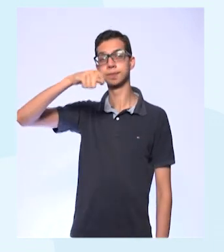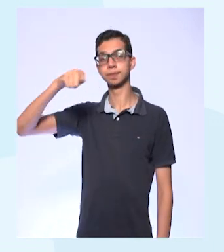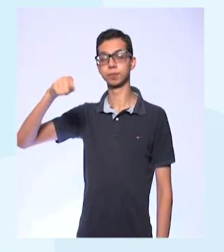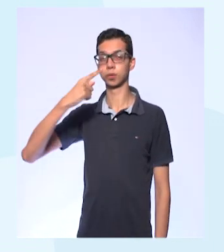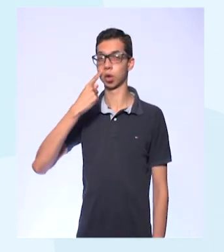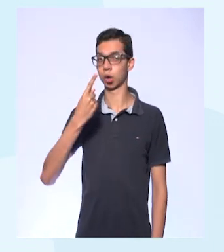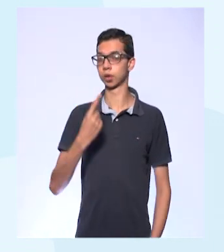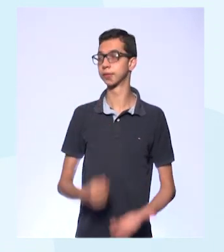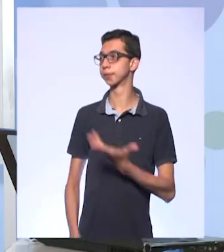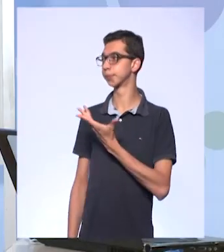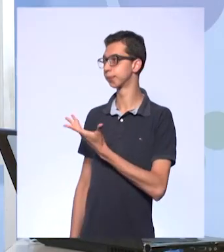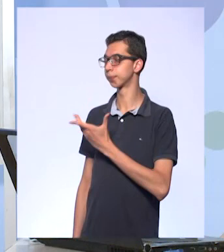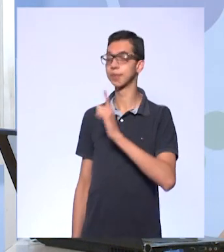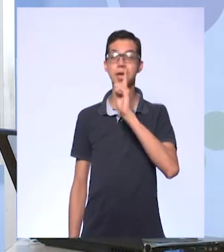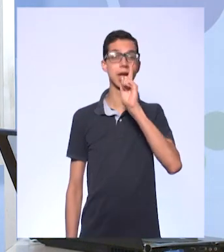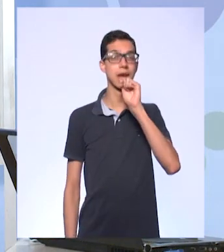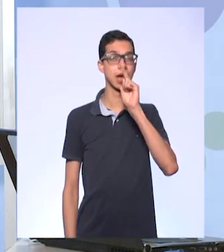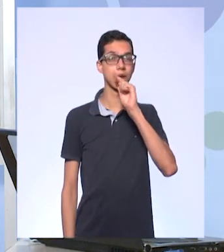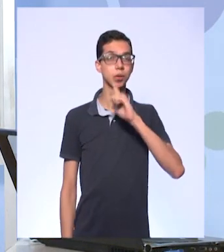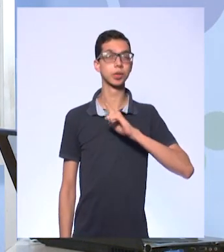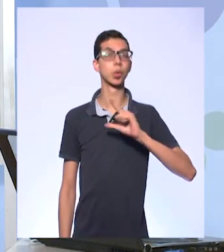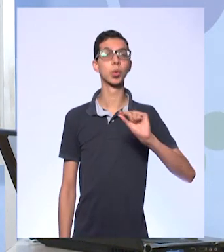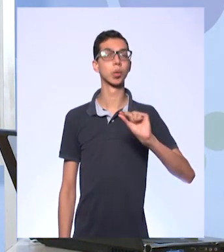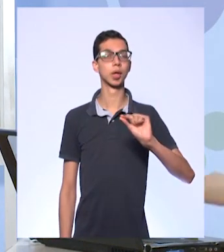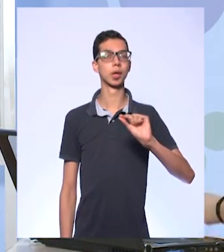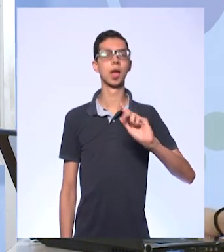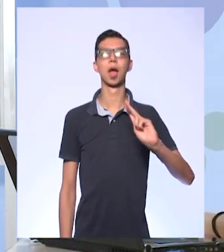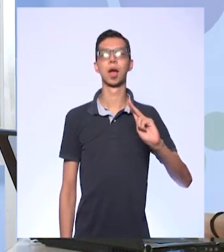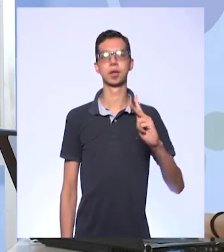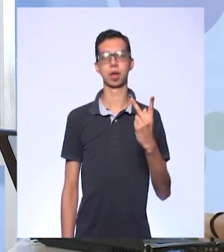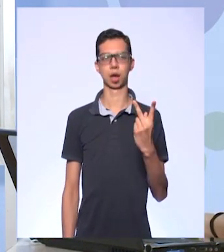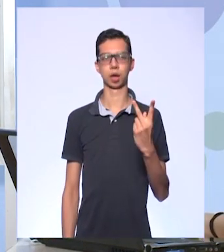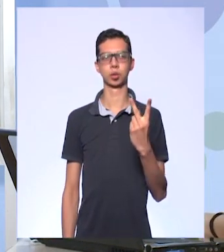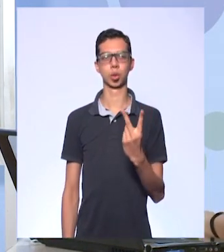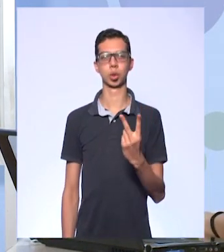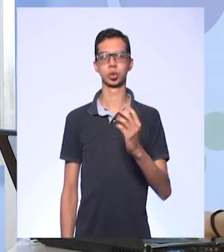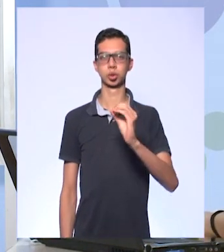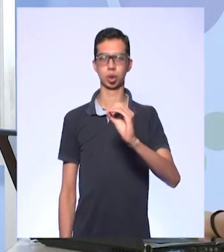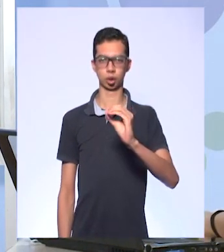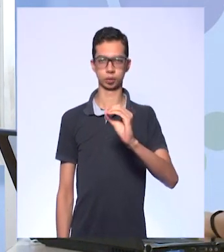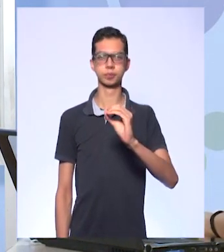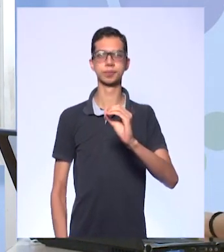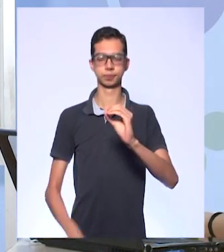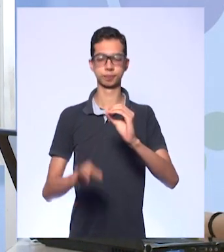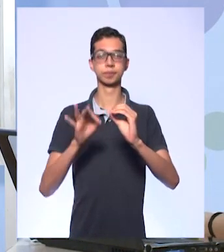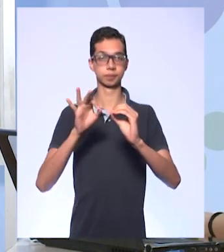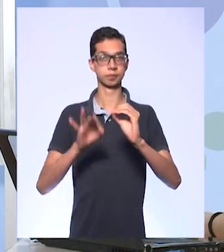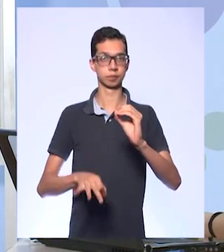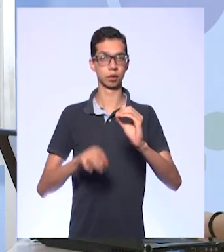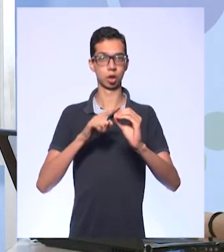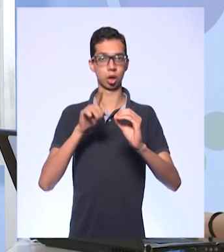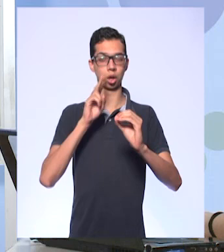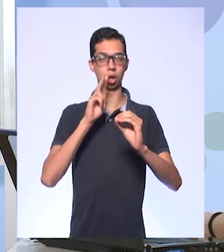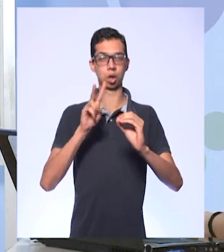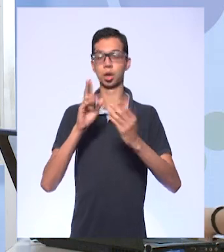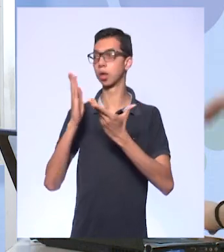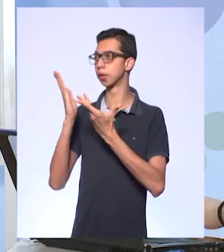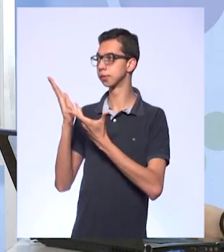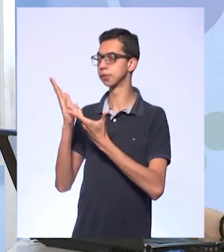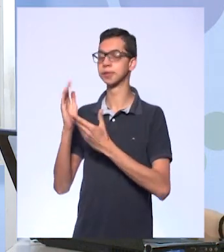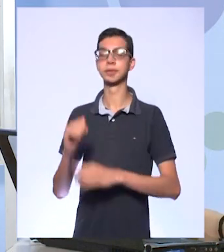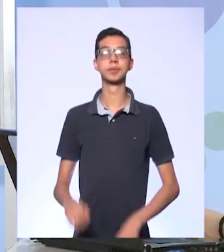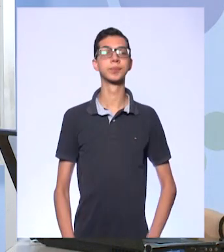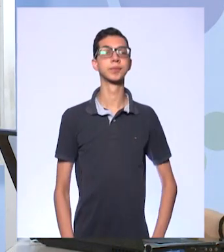A água ela é composta, a água é H2O, né? Só para a gente visualizar aqui. A água é composta por